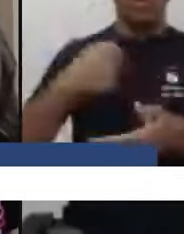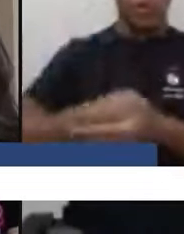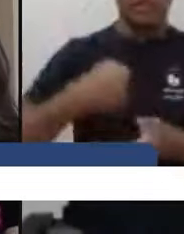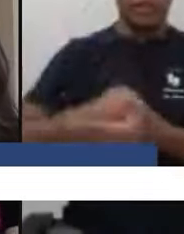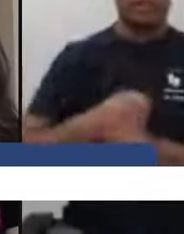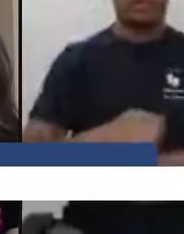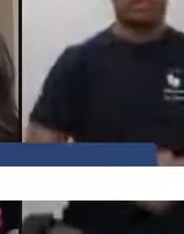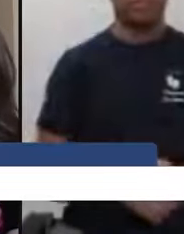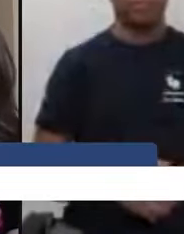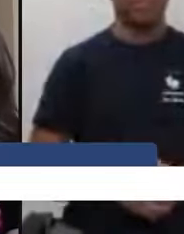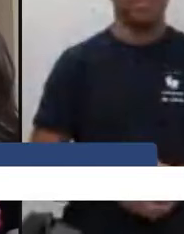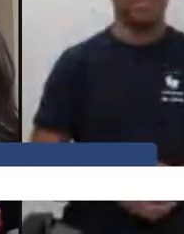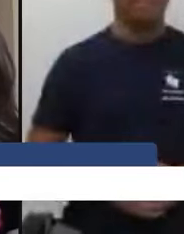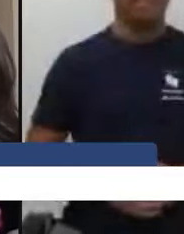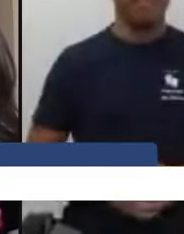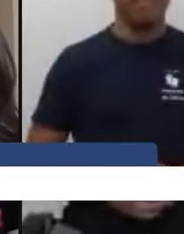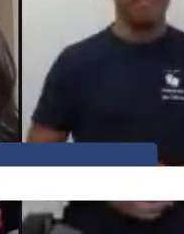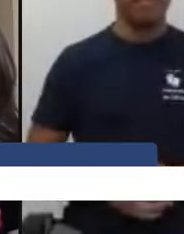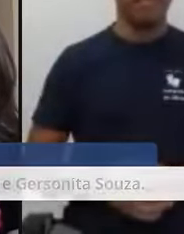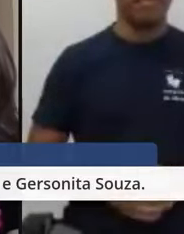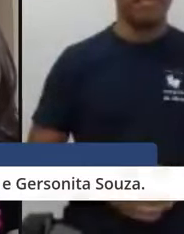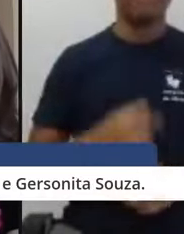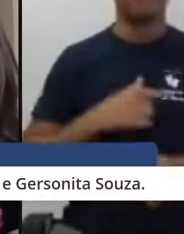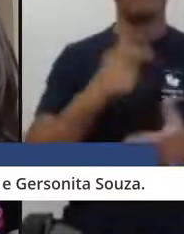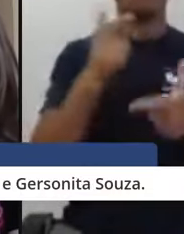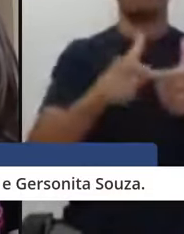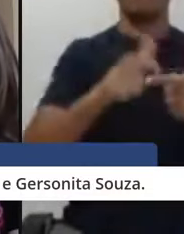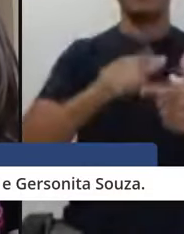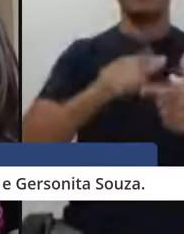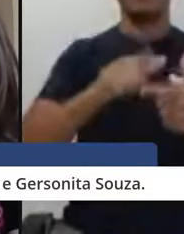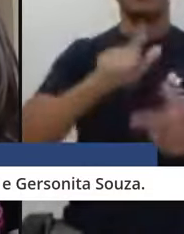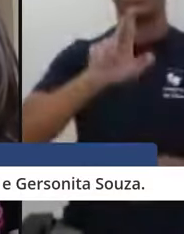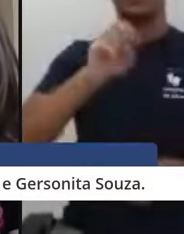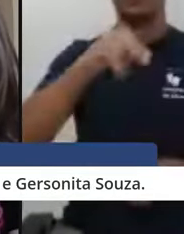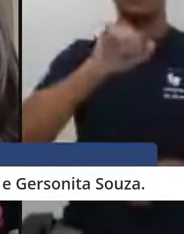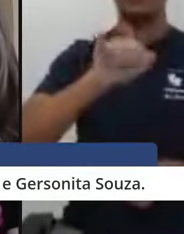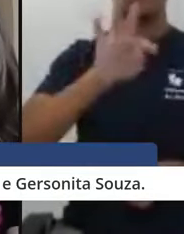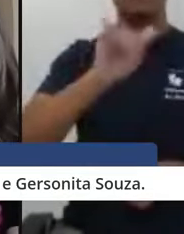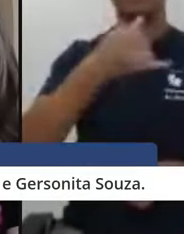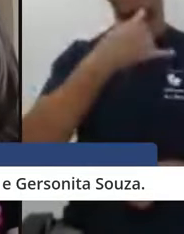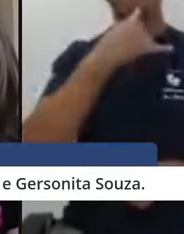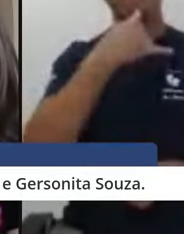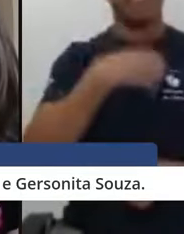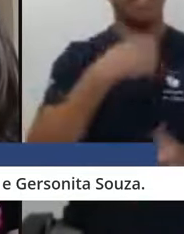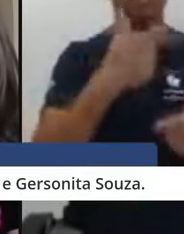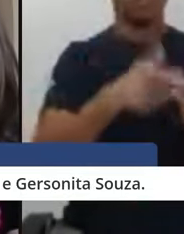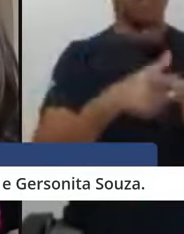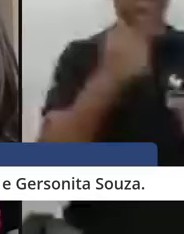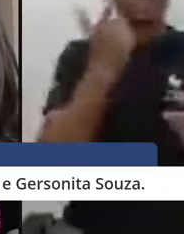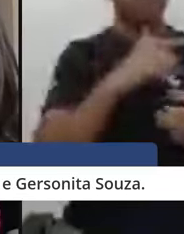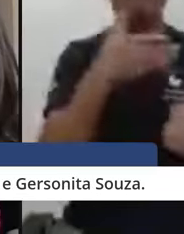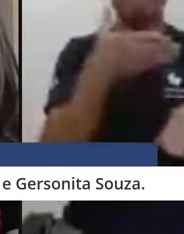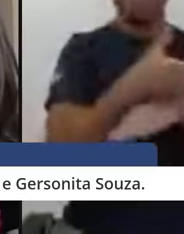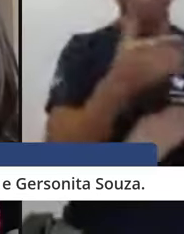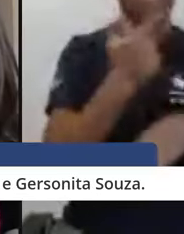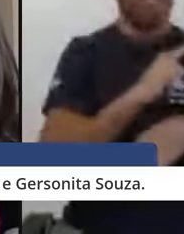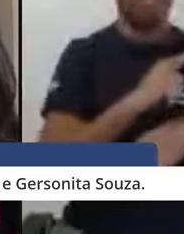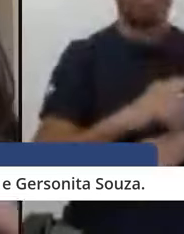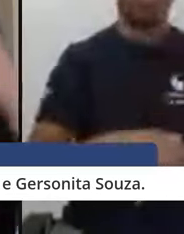Bom, legal. A gente está tendo problema com a Jassonita, infelizmente. Né, nós